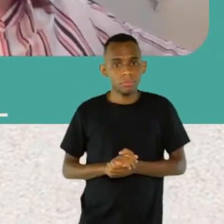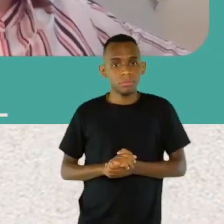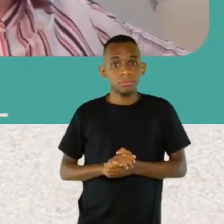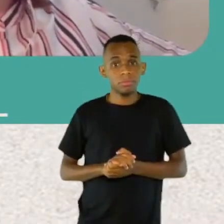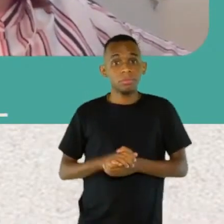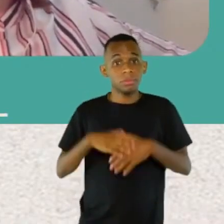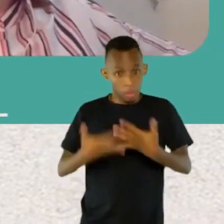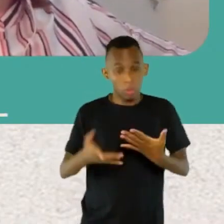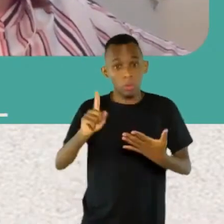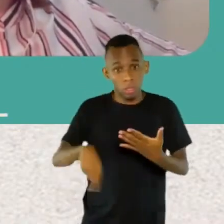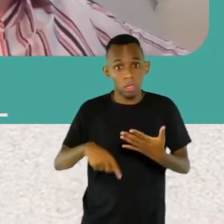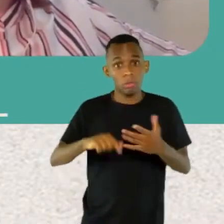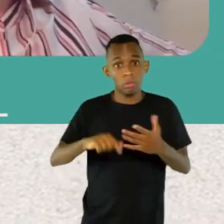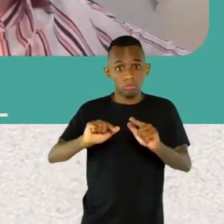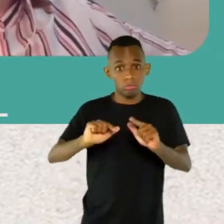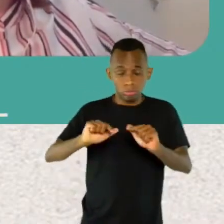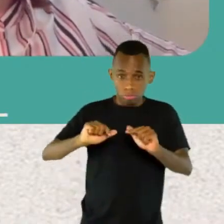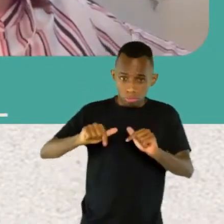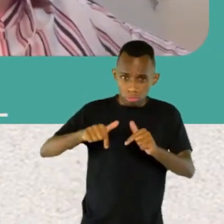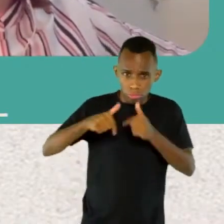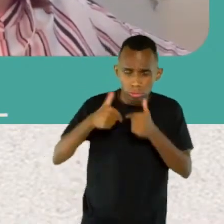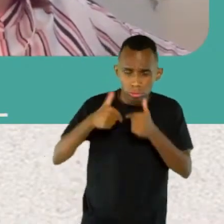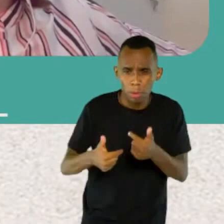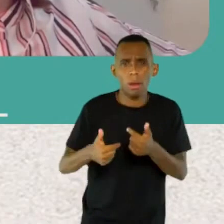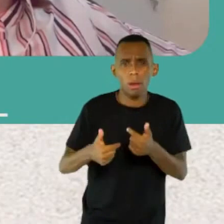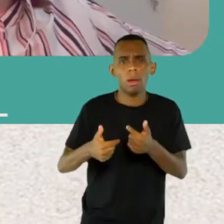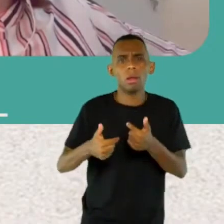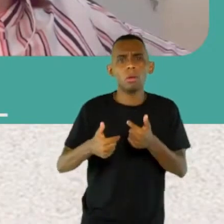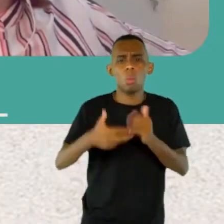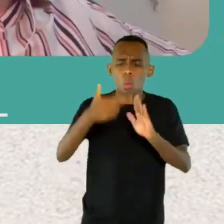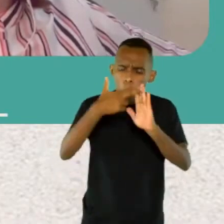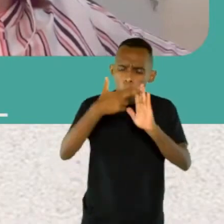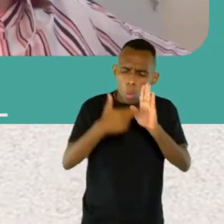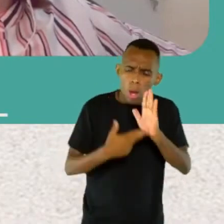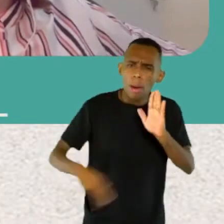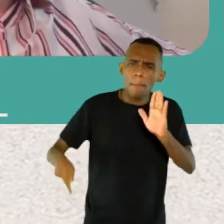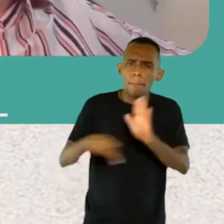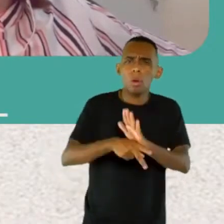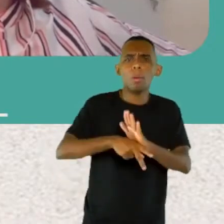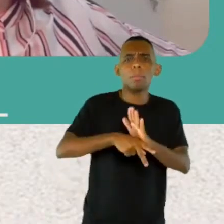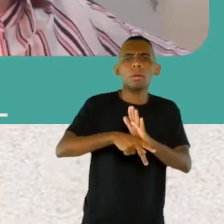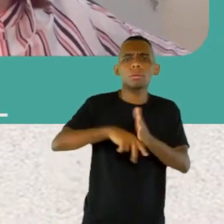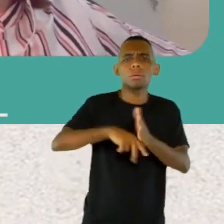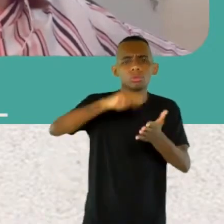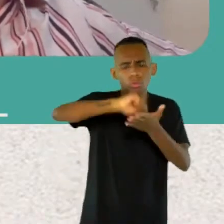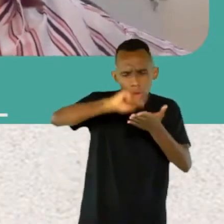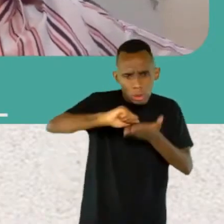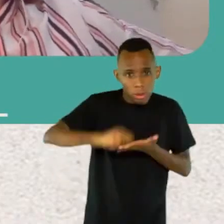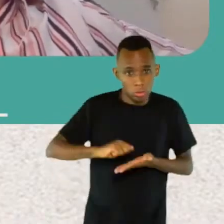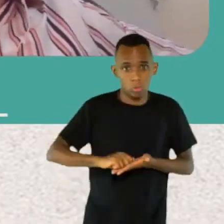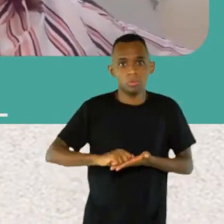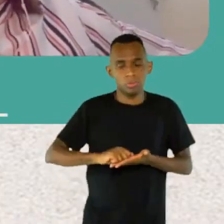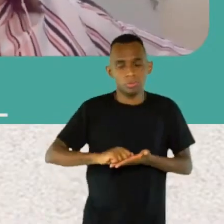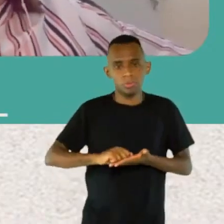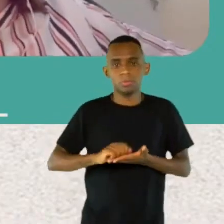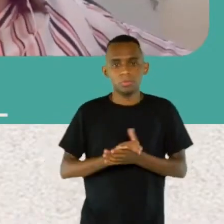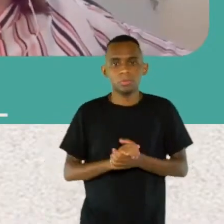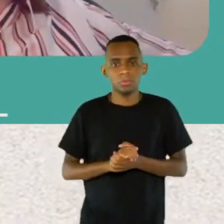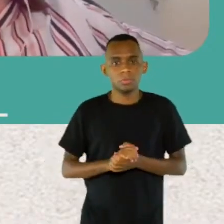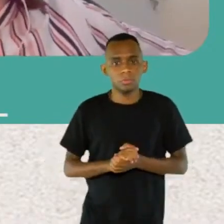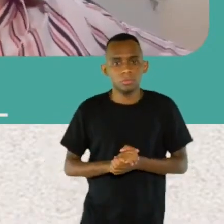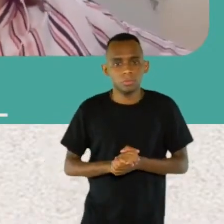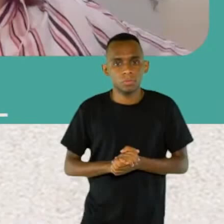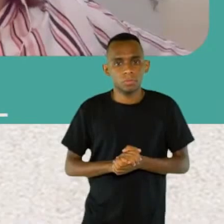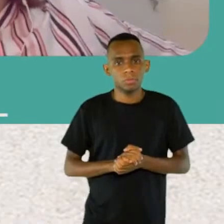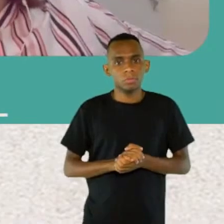de rituais do escritor, né? Ritos do escritor e da escritora que não depende de